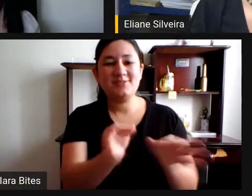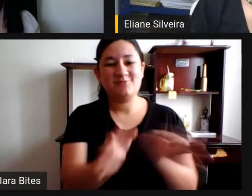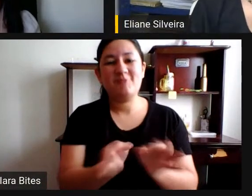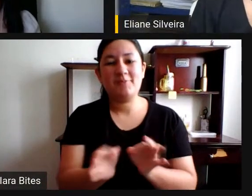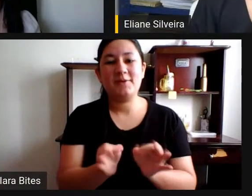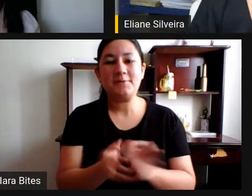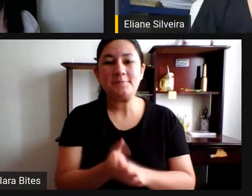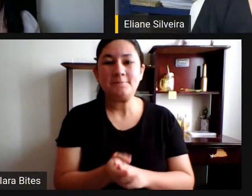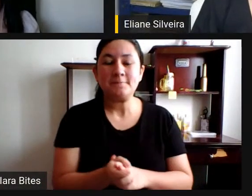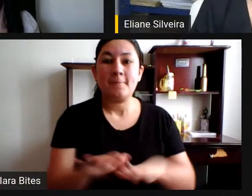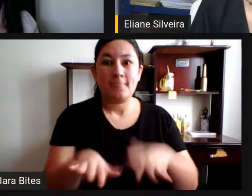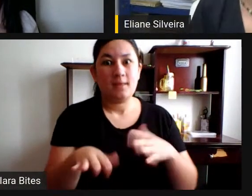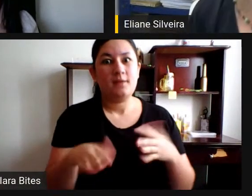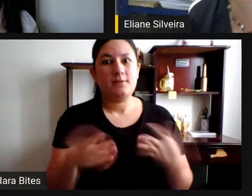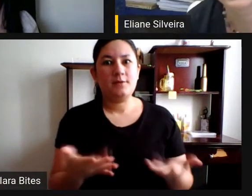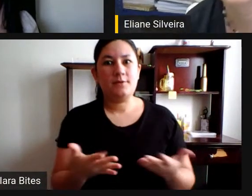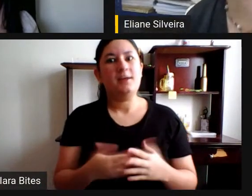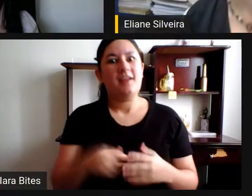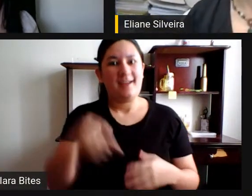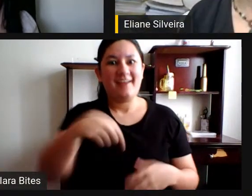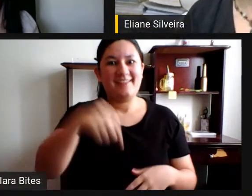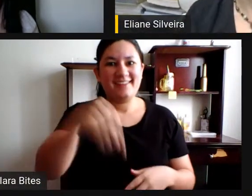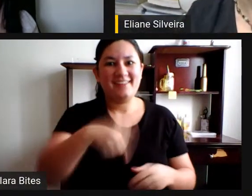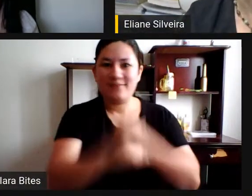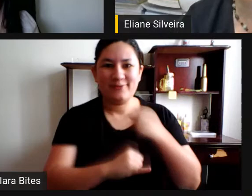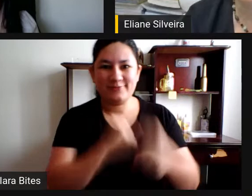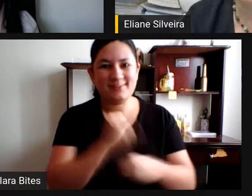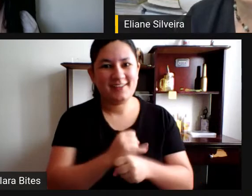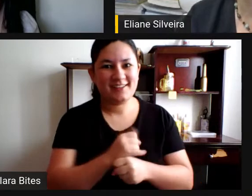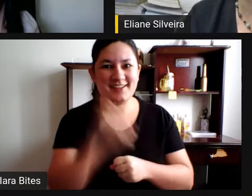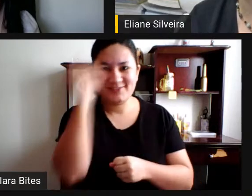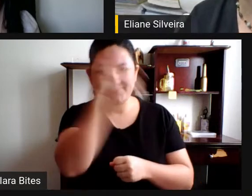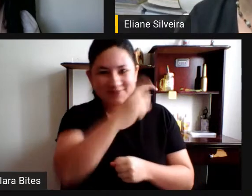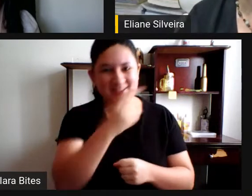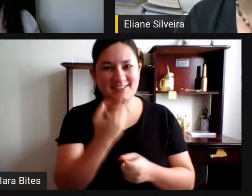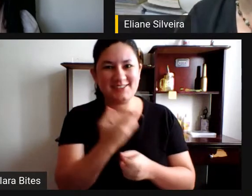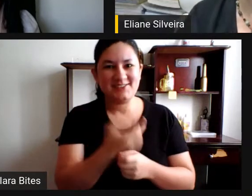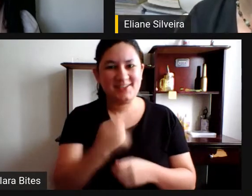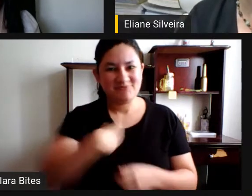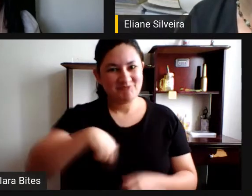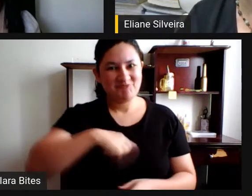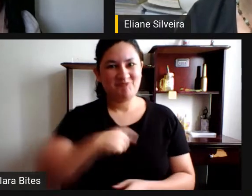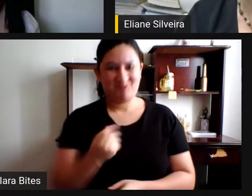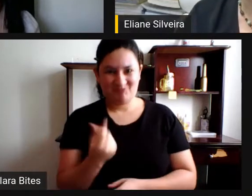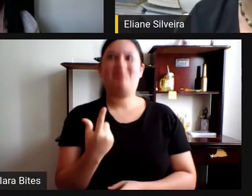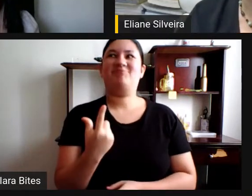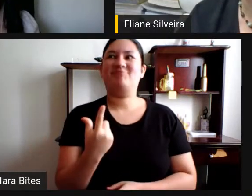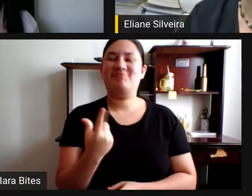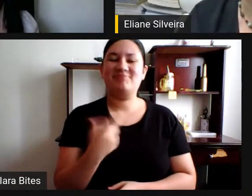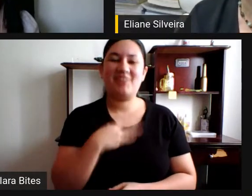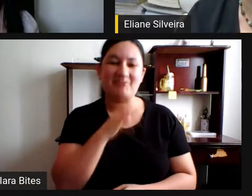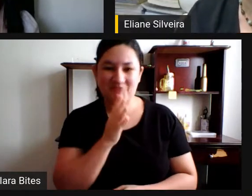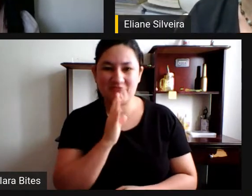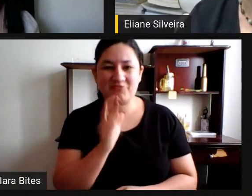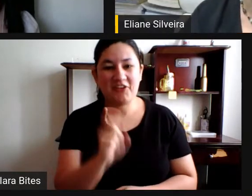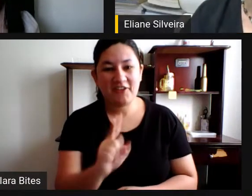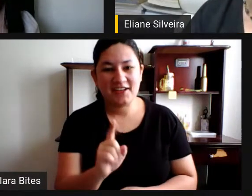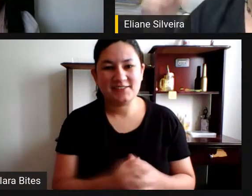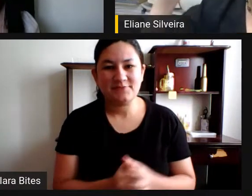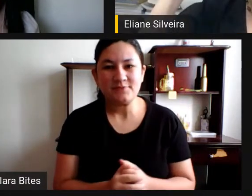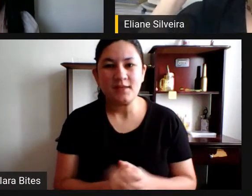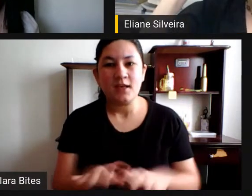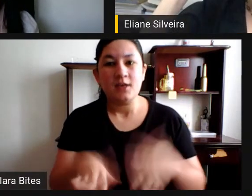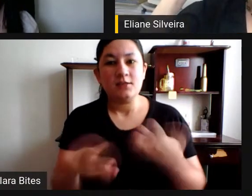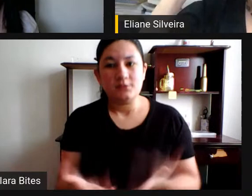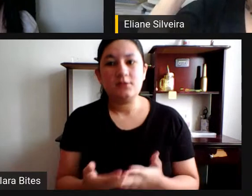mais um modelo que ninguém conhecia muito bem. Então, estão todos de parabéns. E eu vou falar para vocês, vou falar com